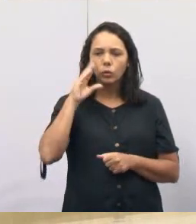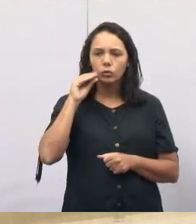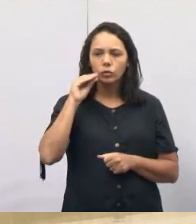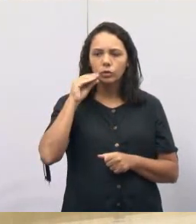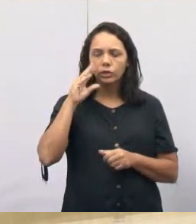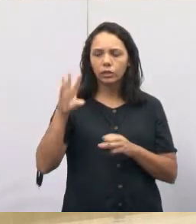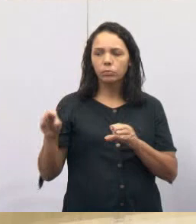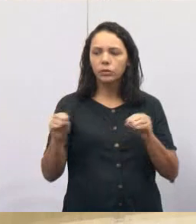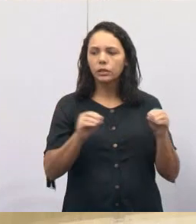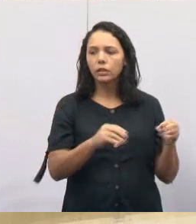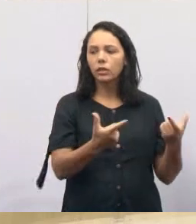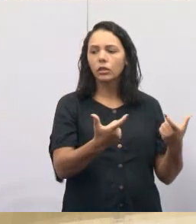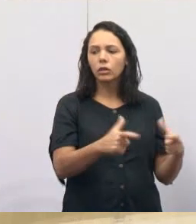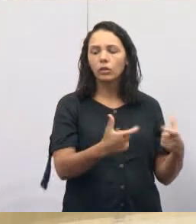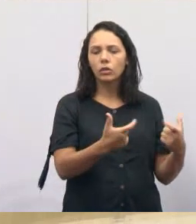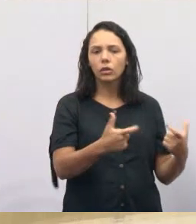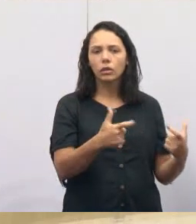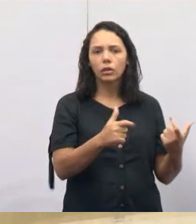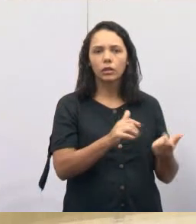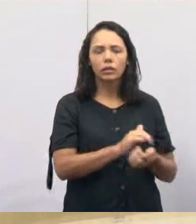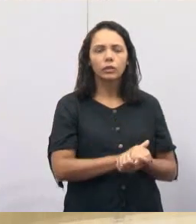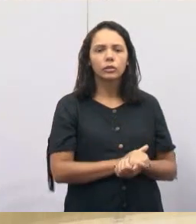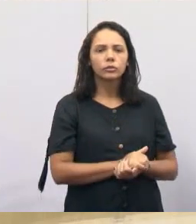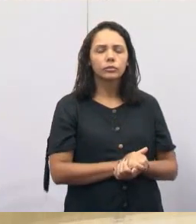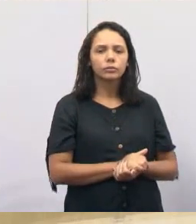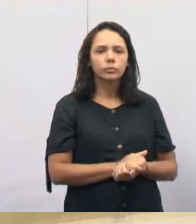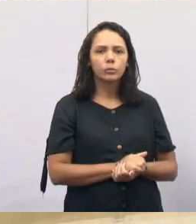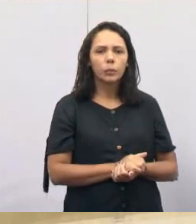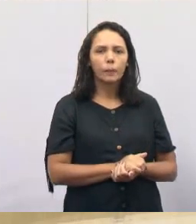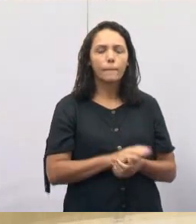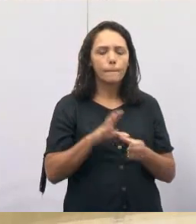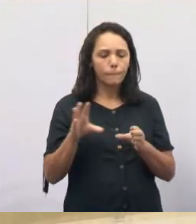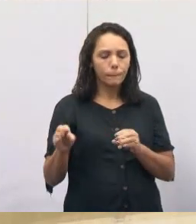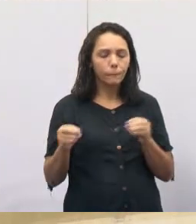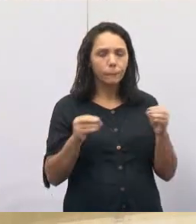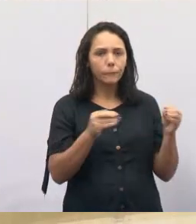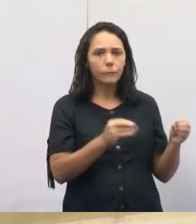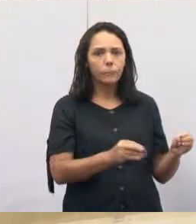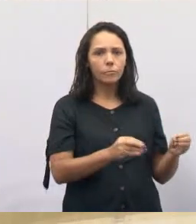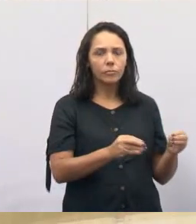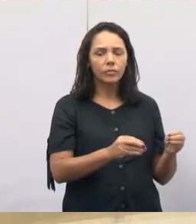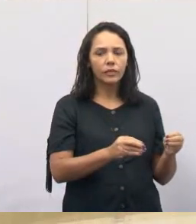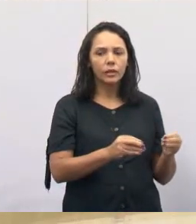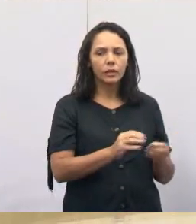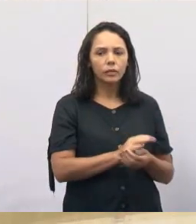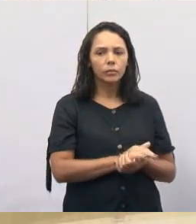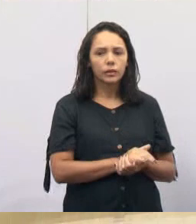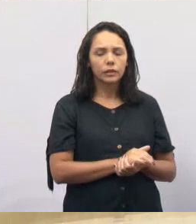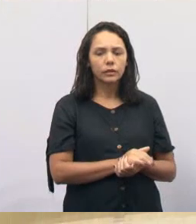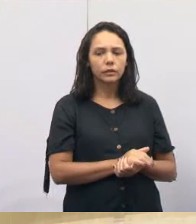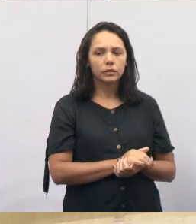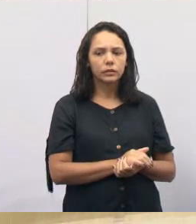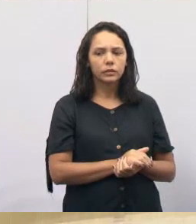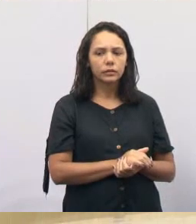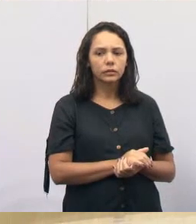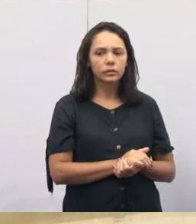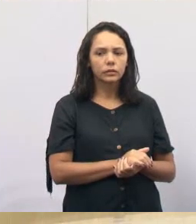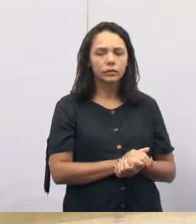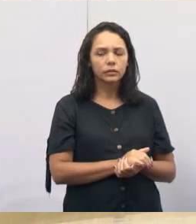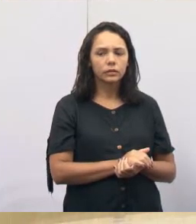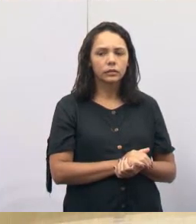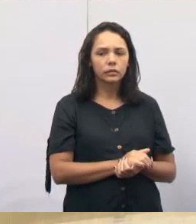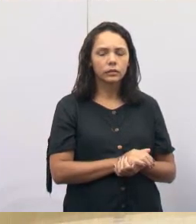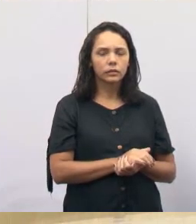servidores públicos vinculados à Secretaria de Assistência Social serão remanejados para as unidades de atendimento referentes à